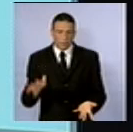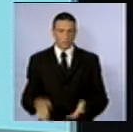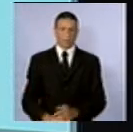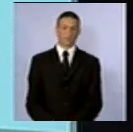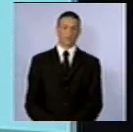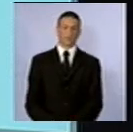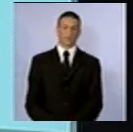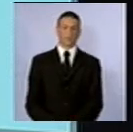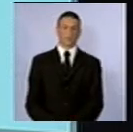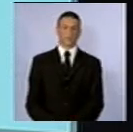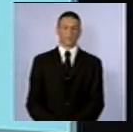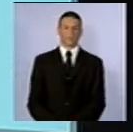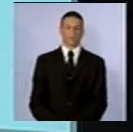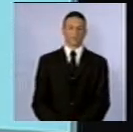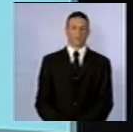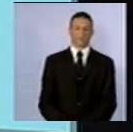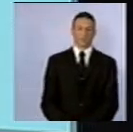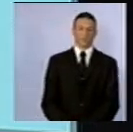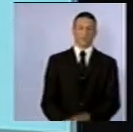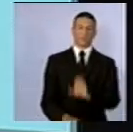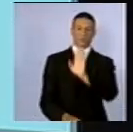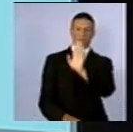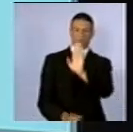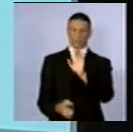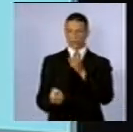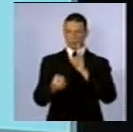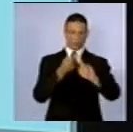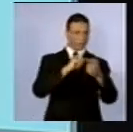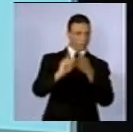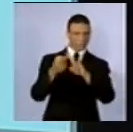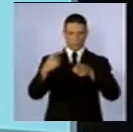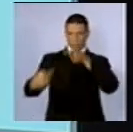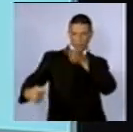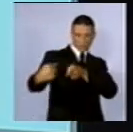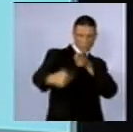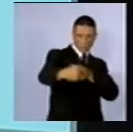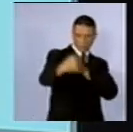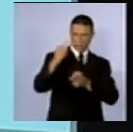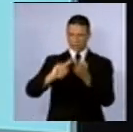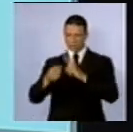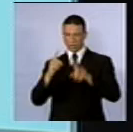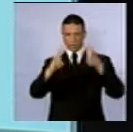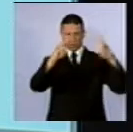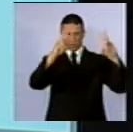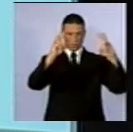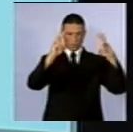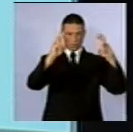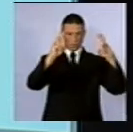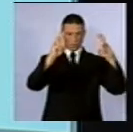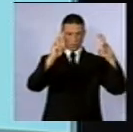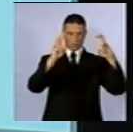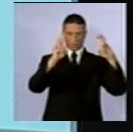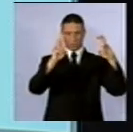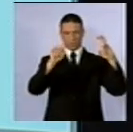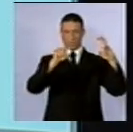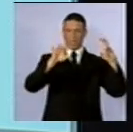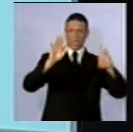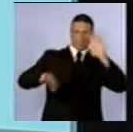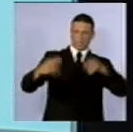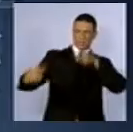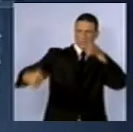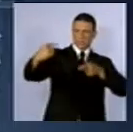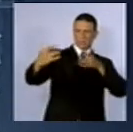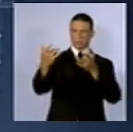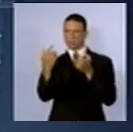então ah eh eu essa discussão essa discussão sobre a O que é um tanto controversa